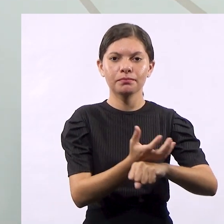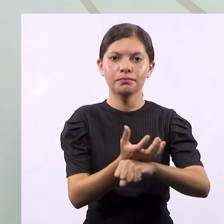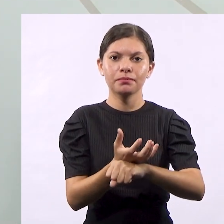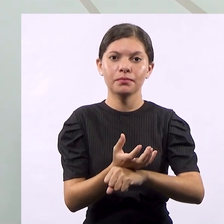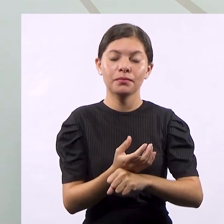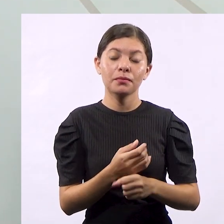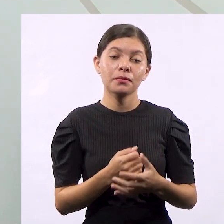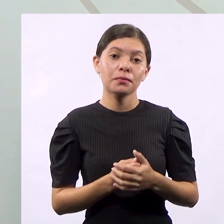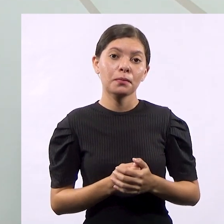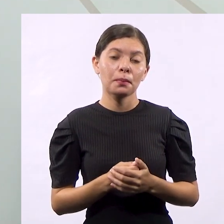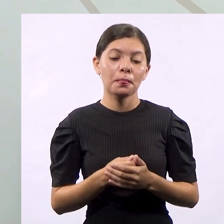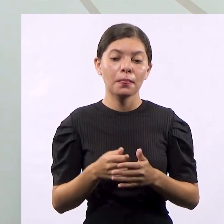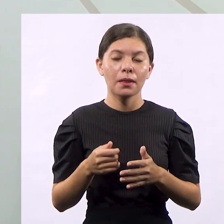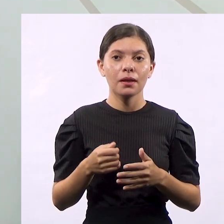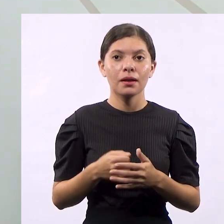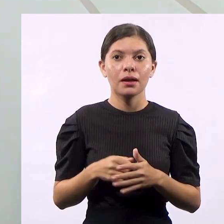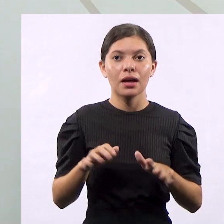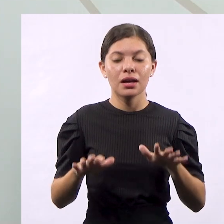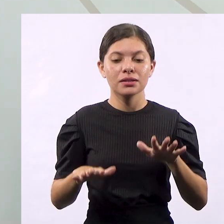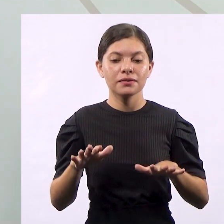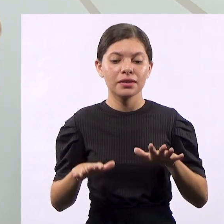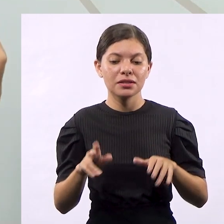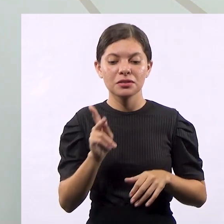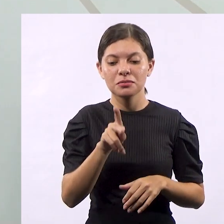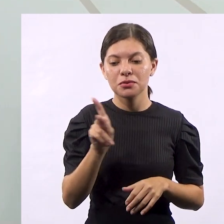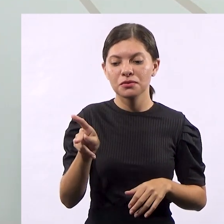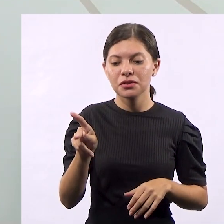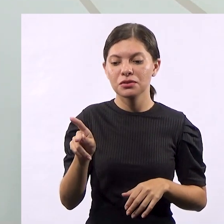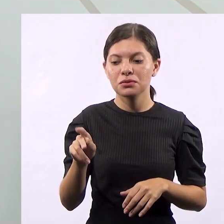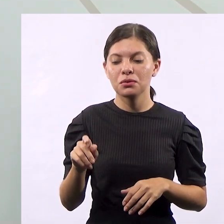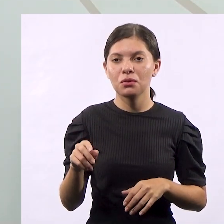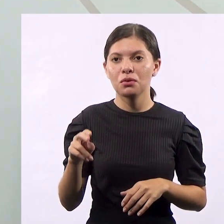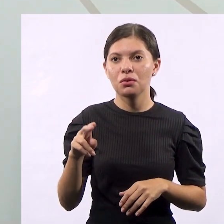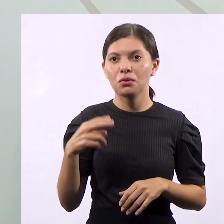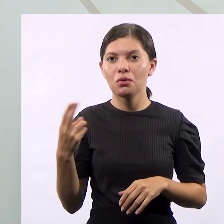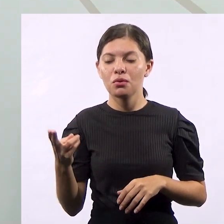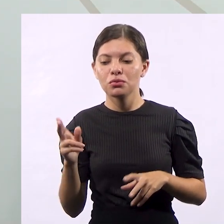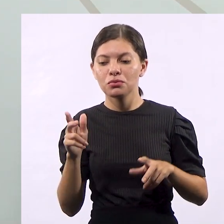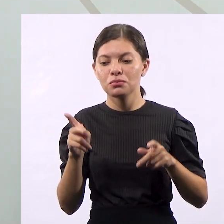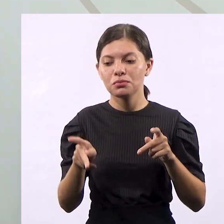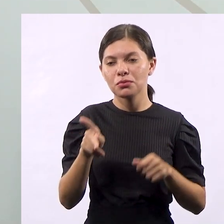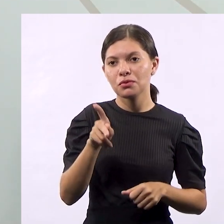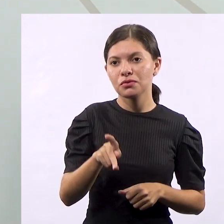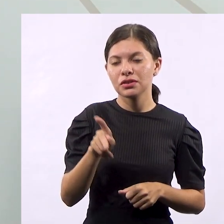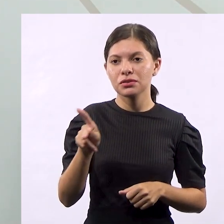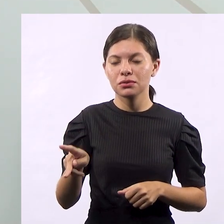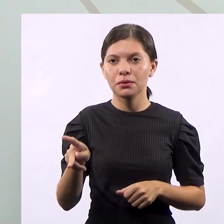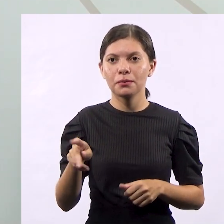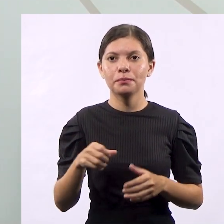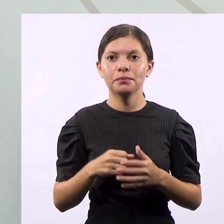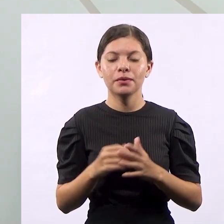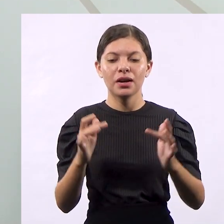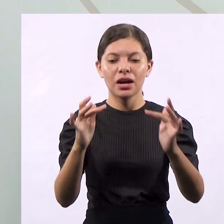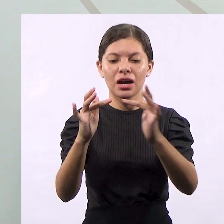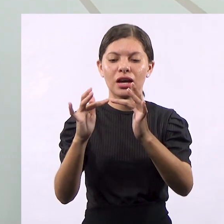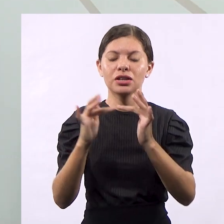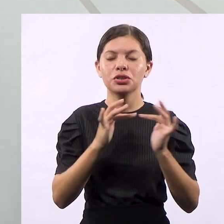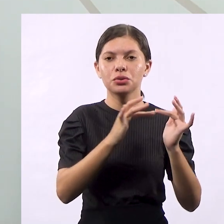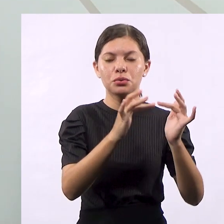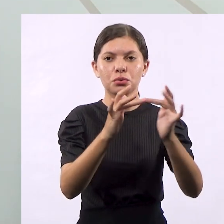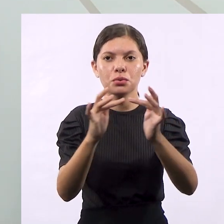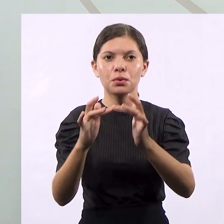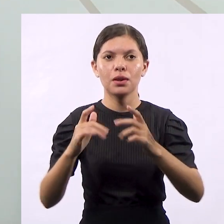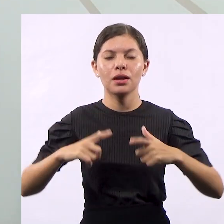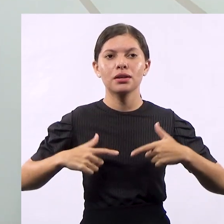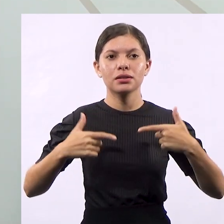interdisciplinares, né? Muitas vezes um professor de determinada área com outro professor, eles articulam essa ação, e isso faz com